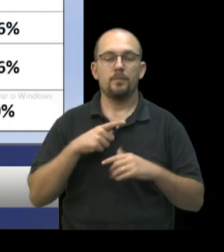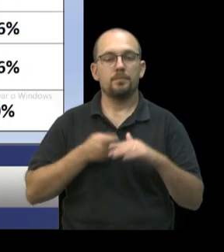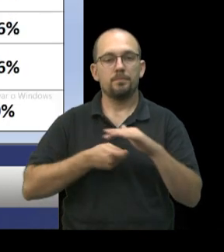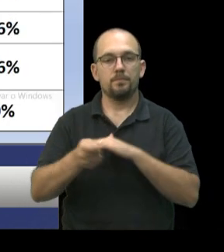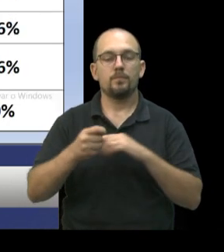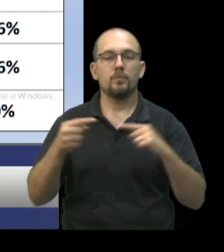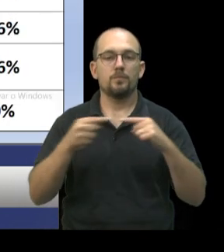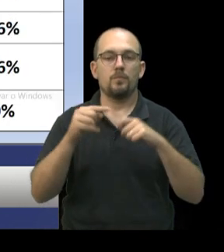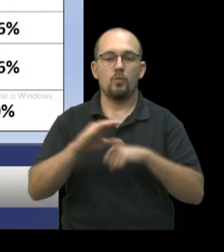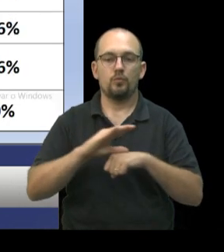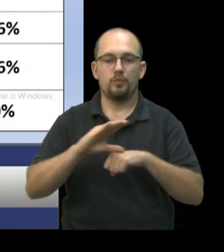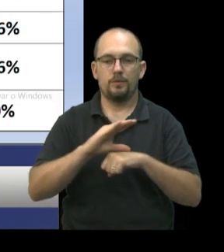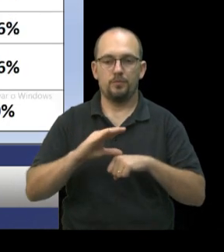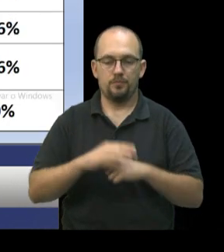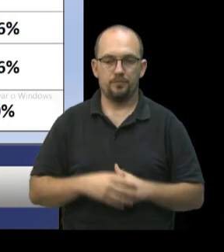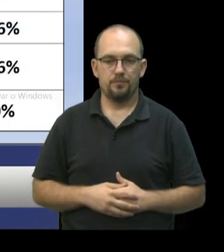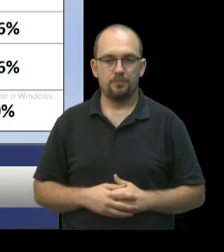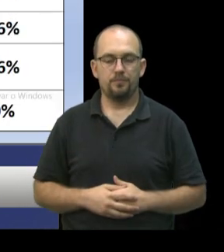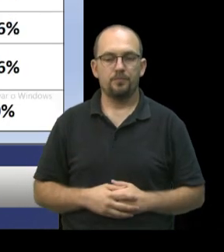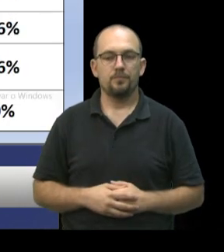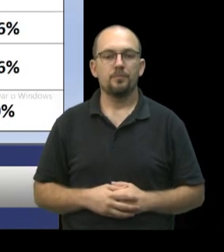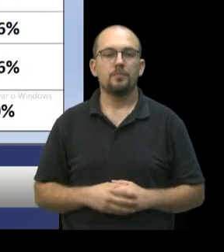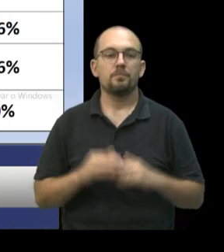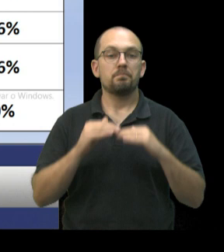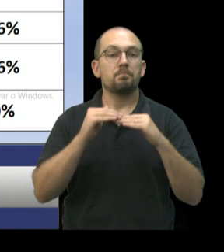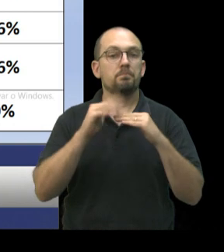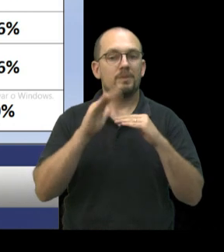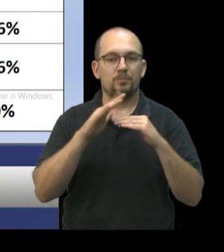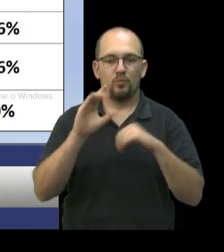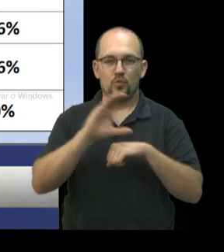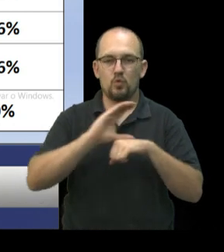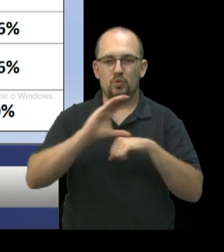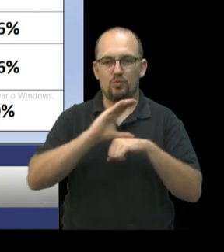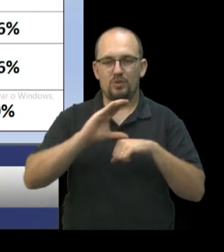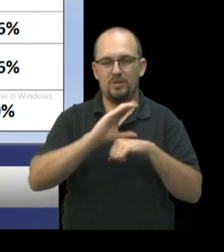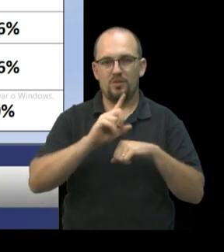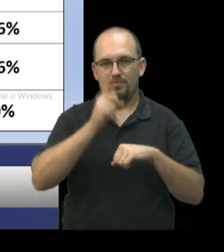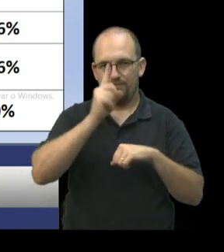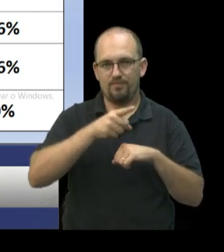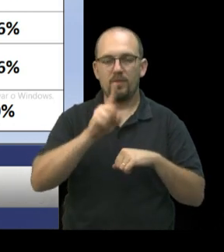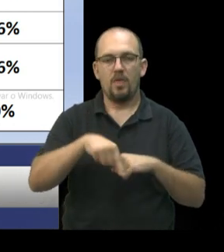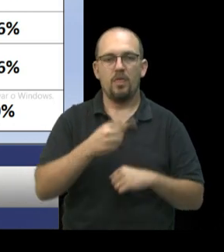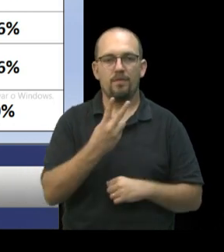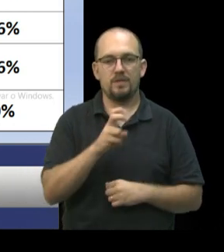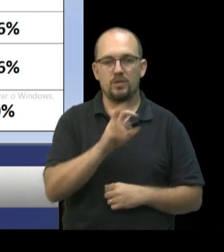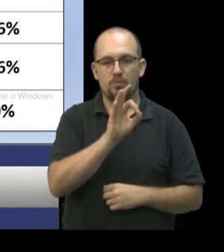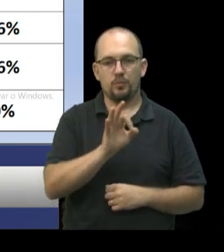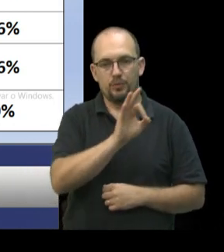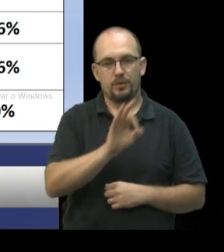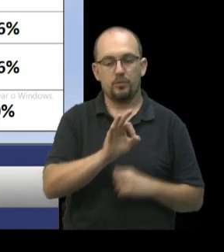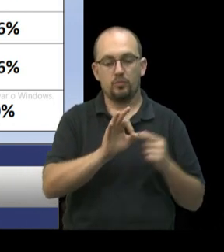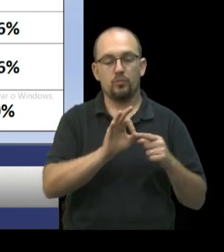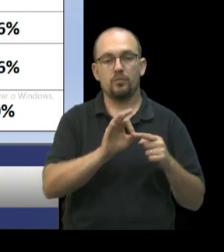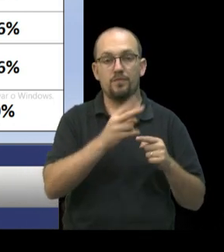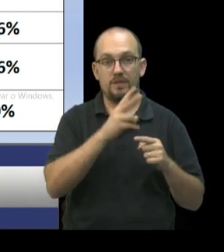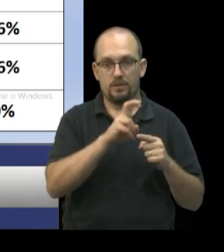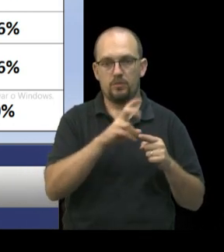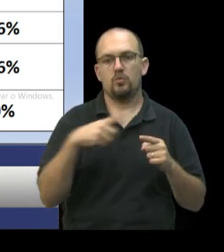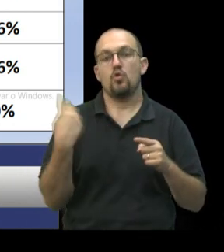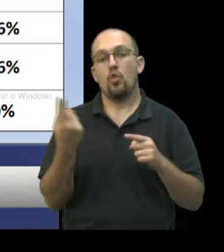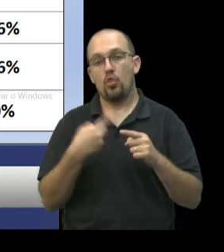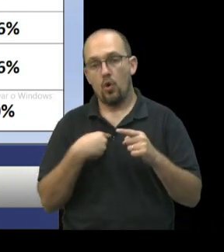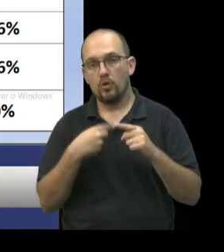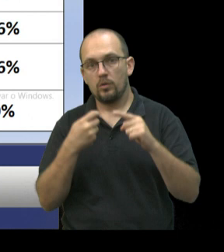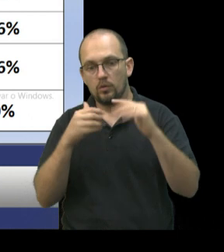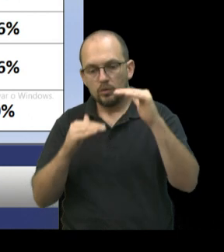constitucionais. Então, o mínimo constitucional para a educação, 25%, nós estamos previsto a